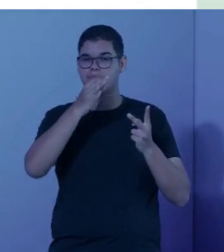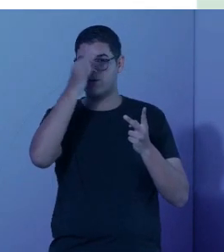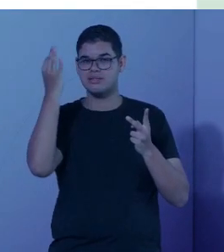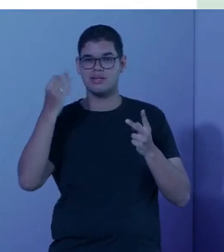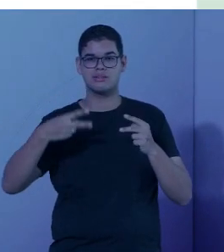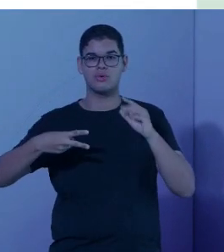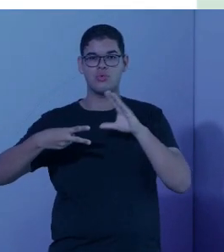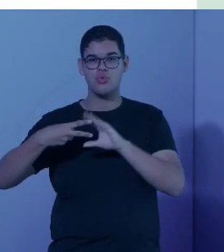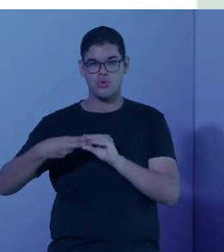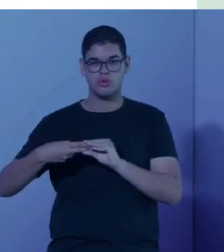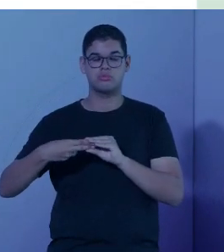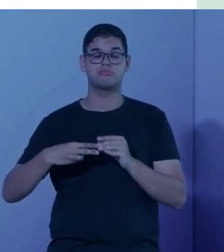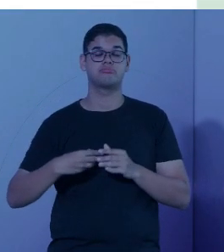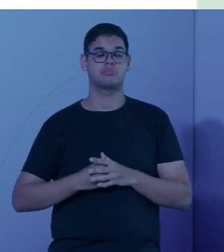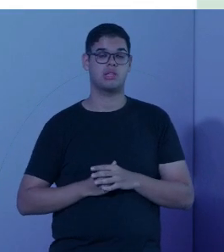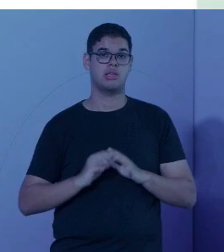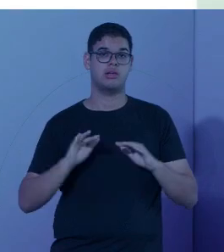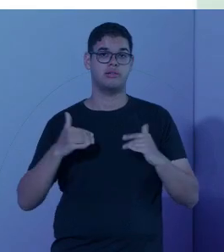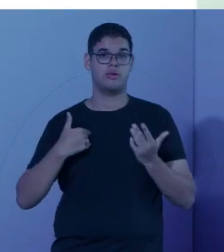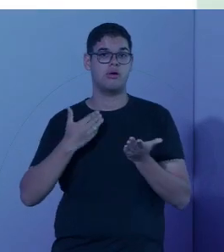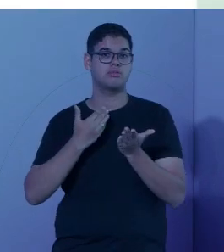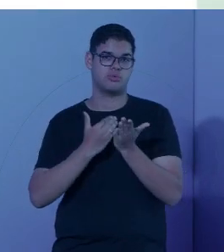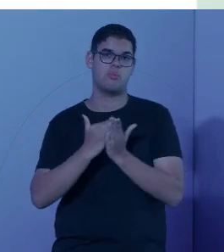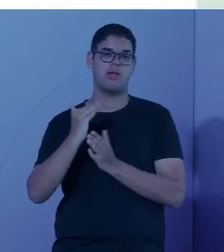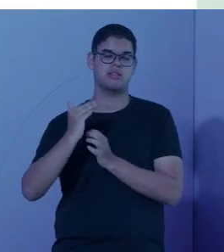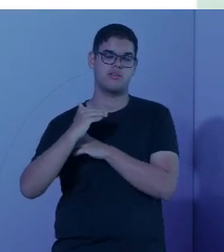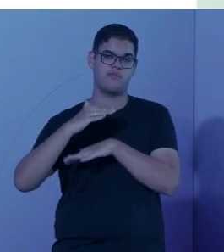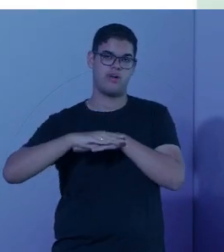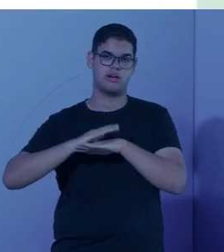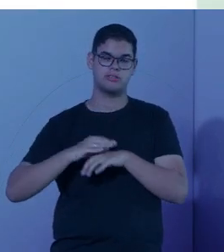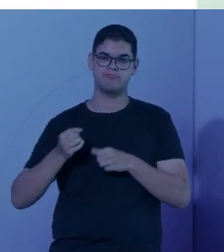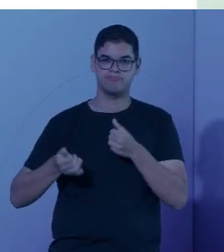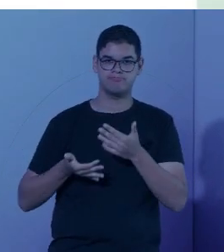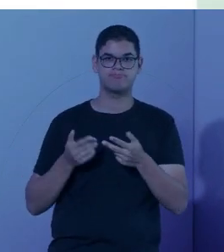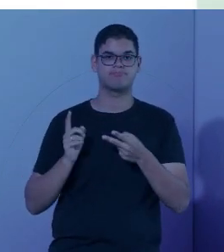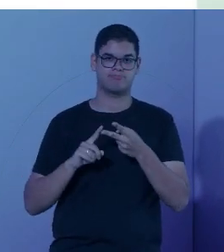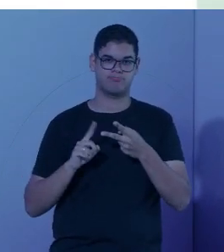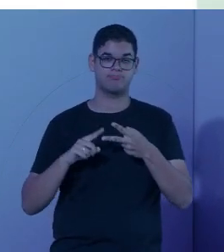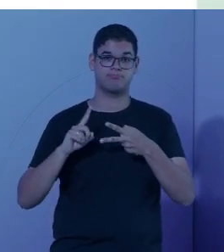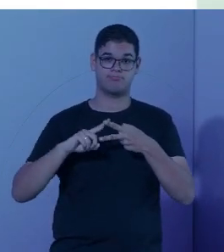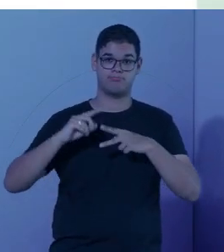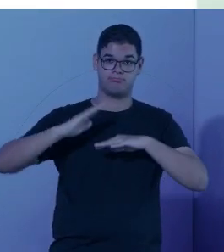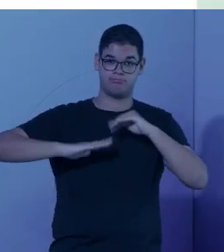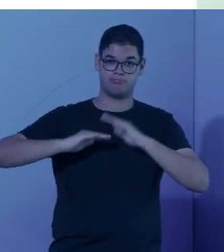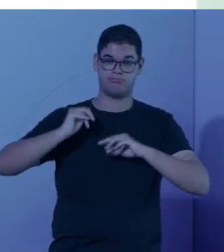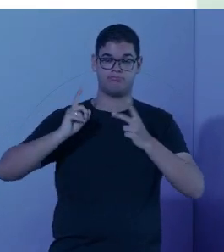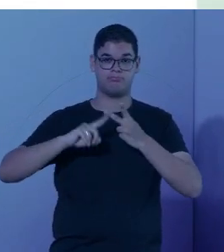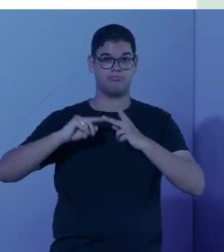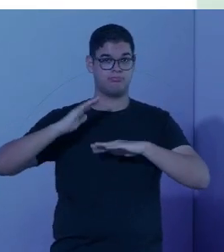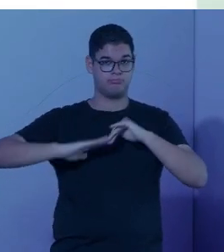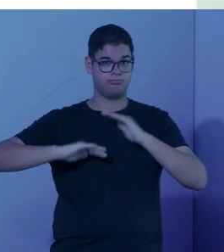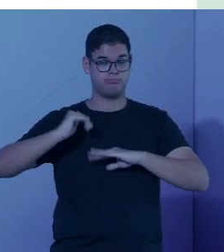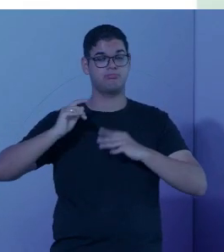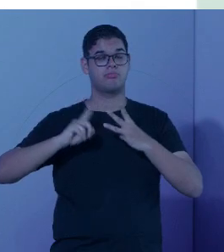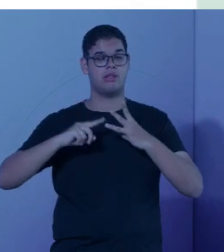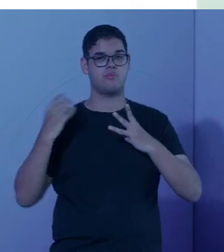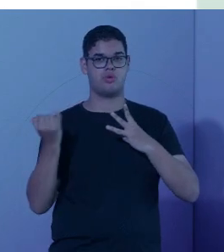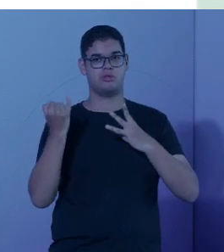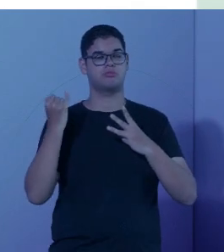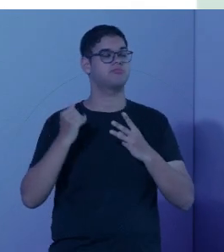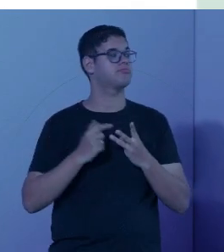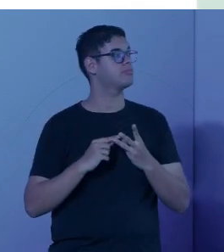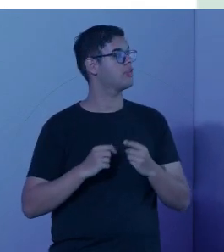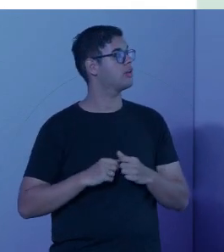é que a gente traz isso, né, que é relevante, é importante de uma forma prática? Então, a